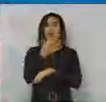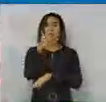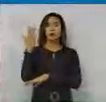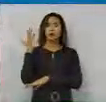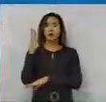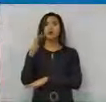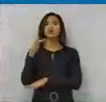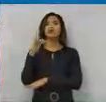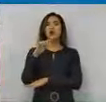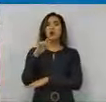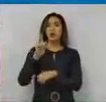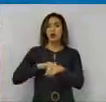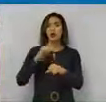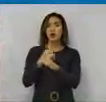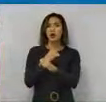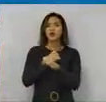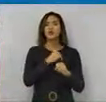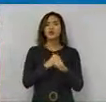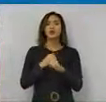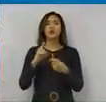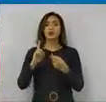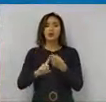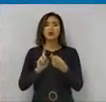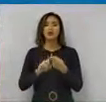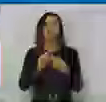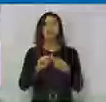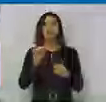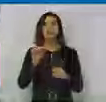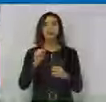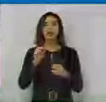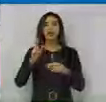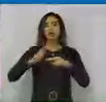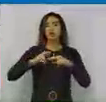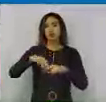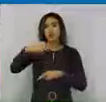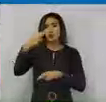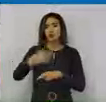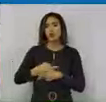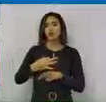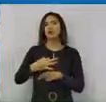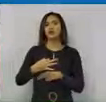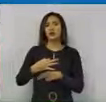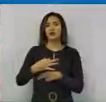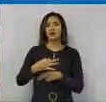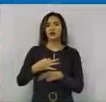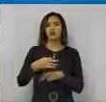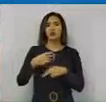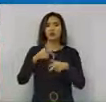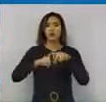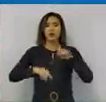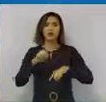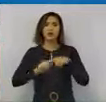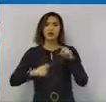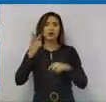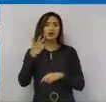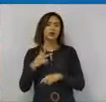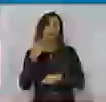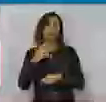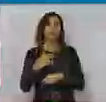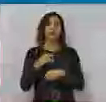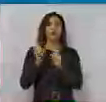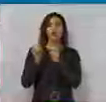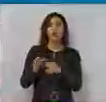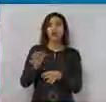das obras, bem como dos resíduos sólidos pelas obras geradas. A atuação adequada nos serviços